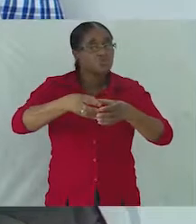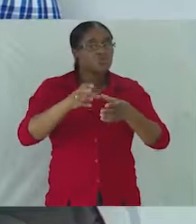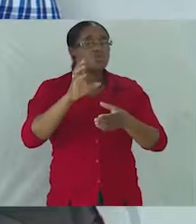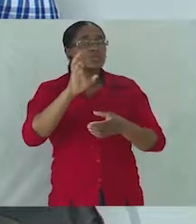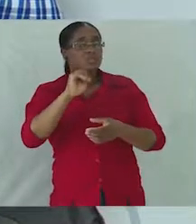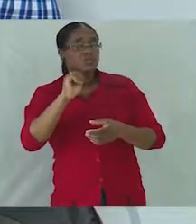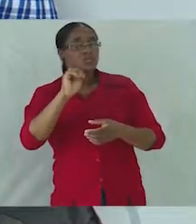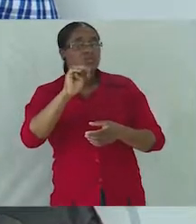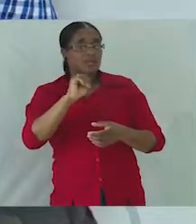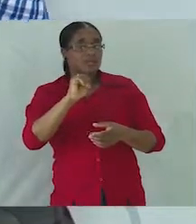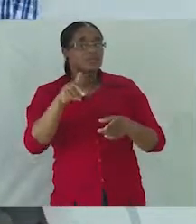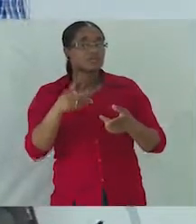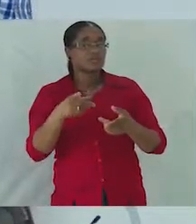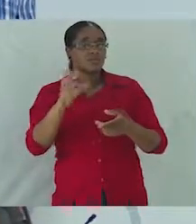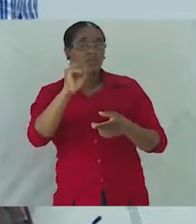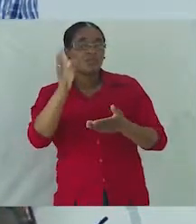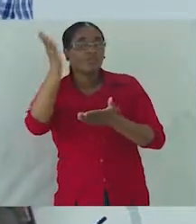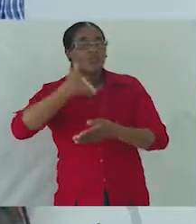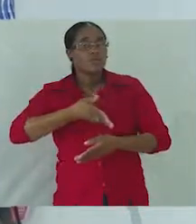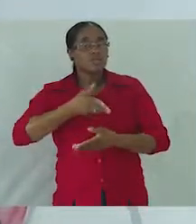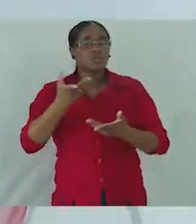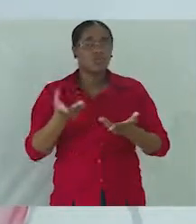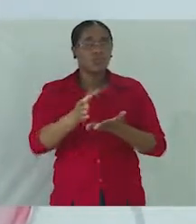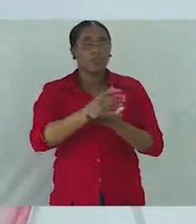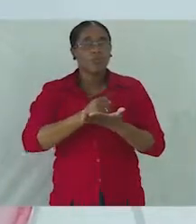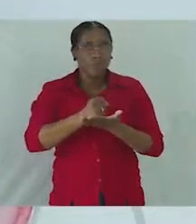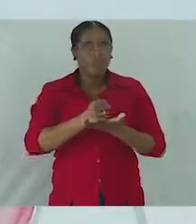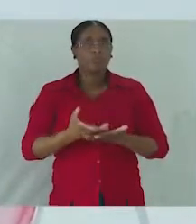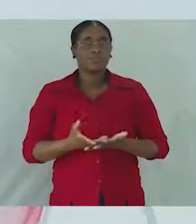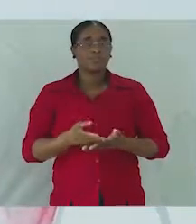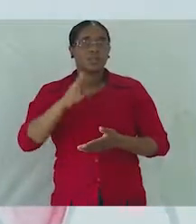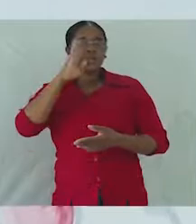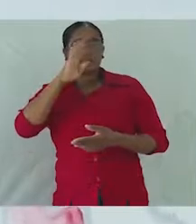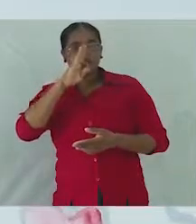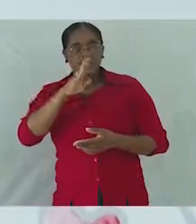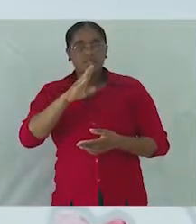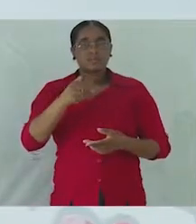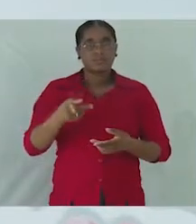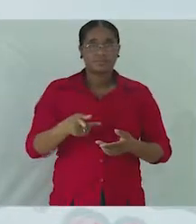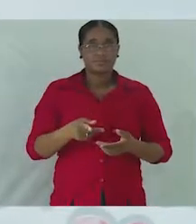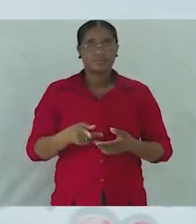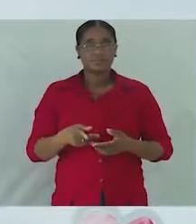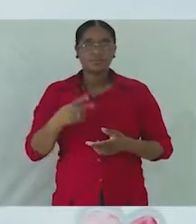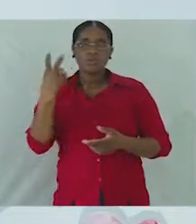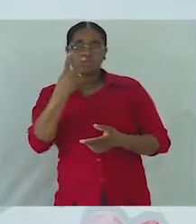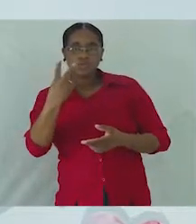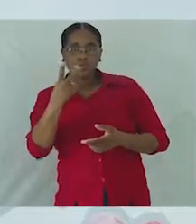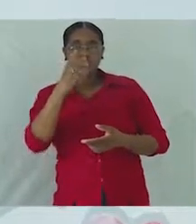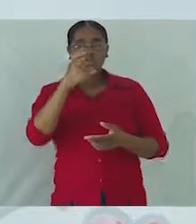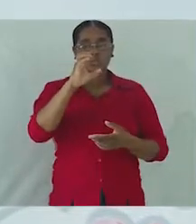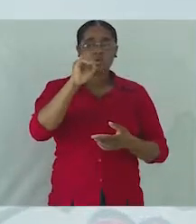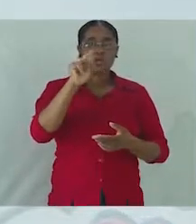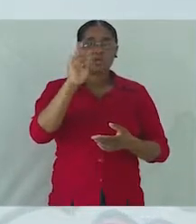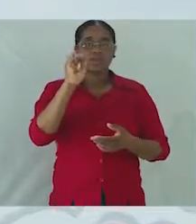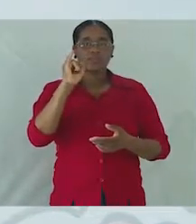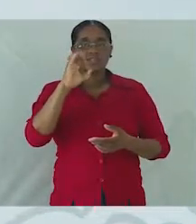é um conjunto vazio. Ora, se no caso dos dois coeficientes